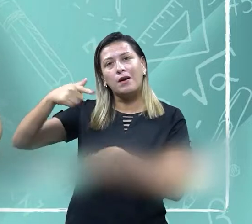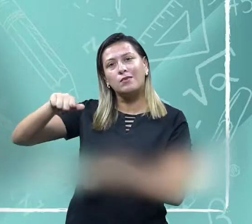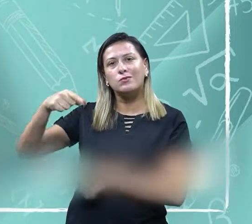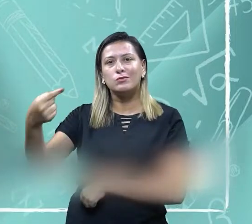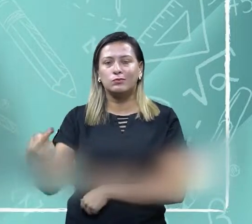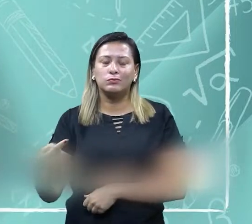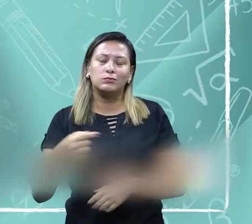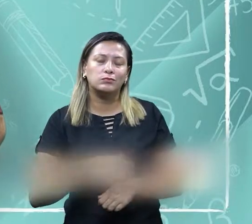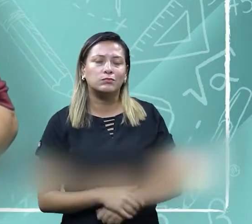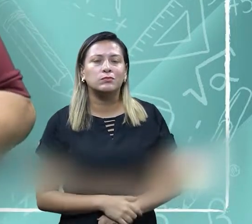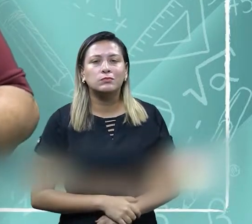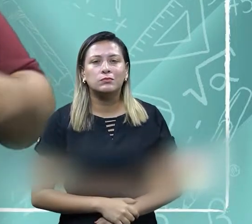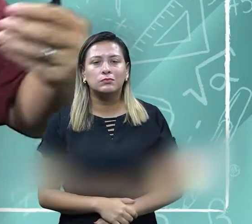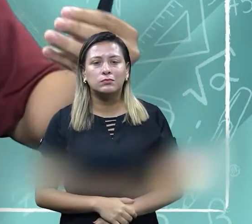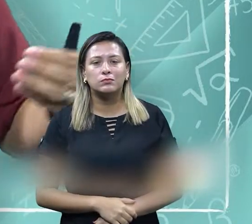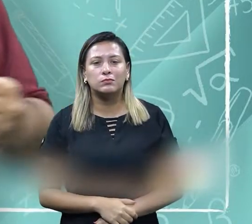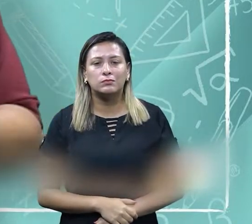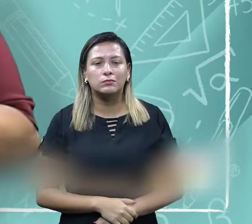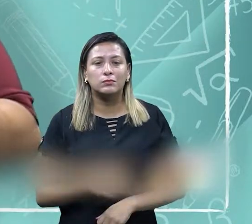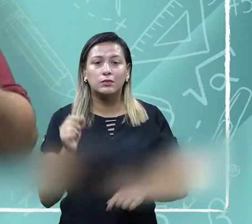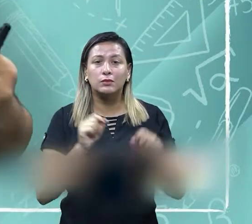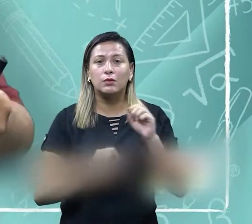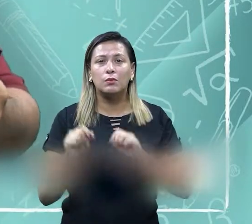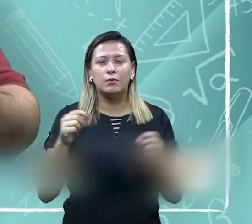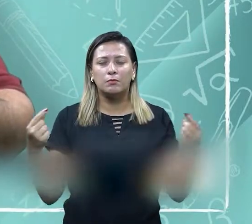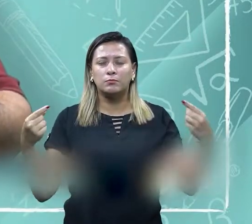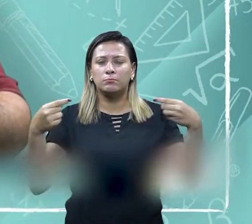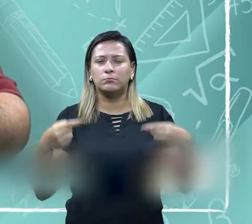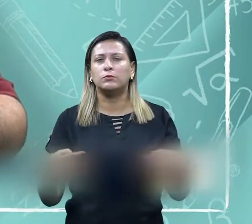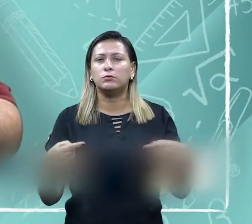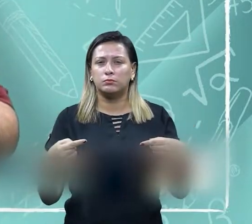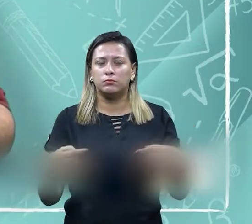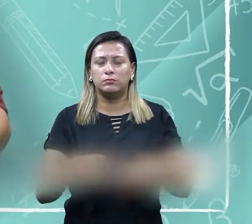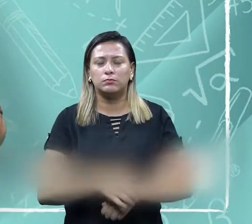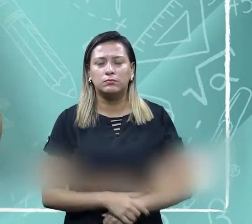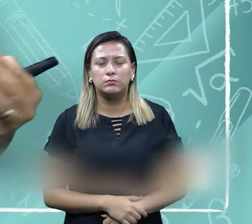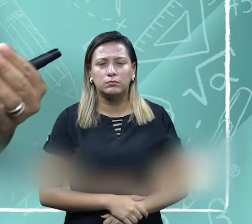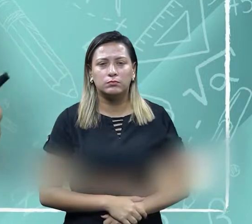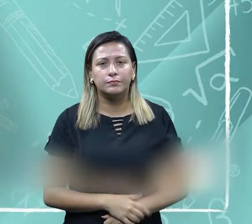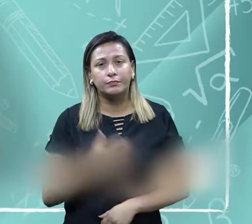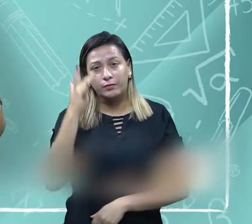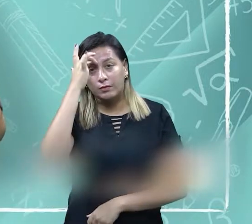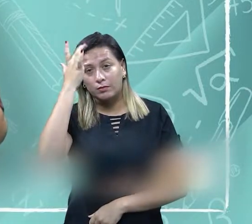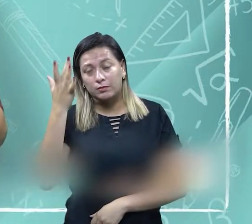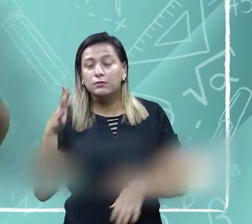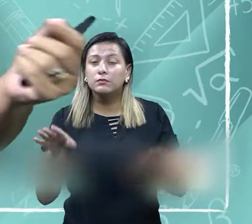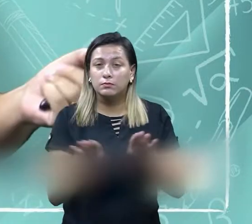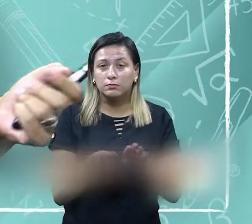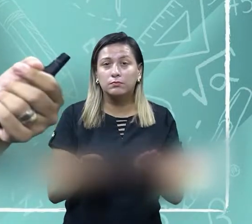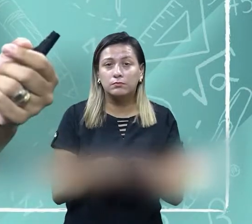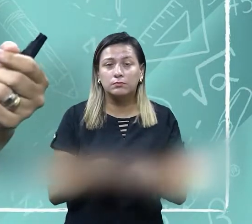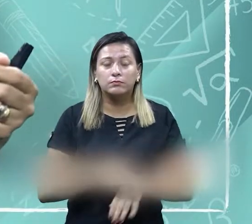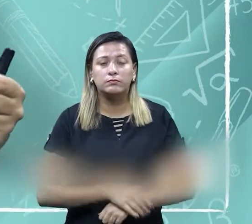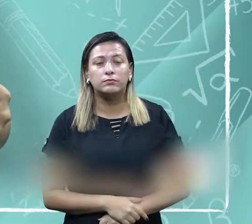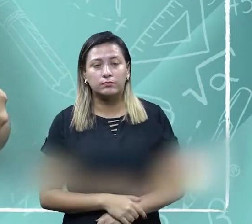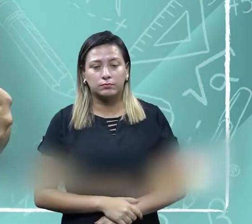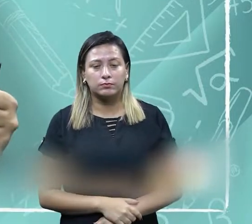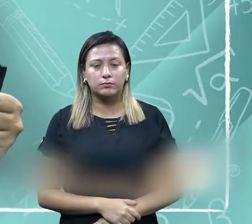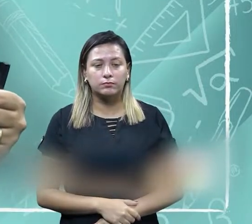esse nível. Então, digamos assim, um acirramento competitivo. Isso facilita. Então, esse é o primeiro